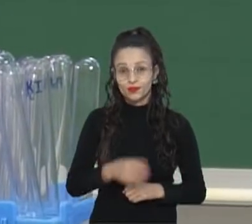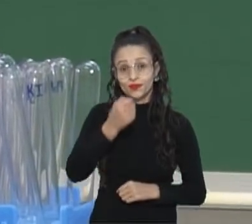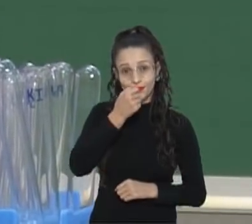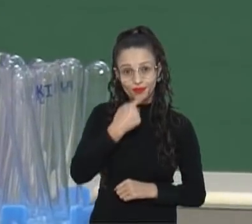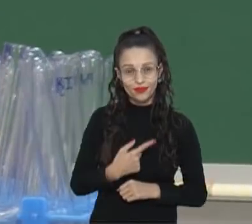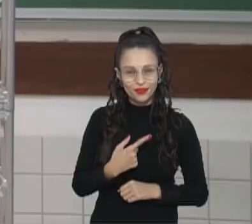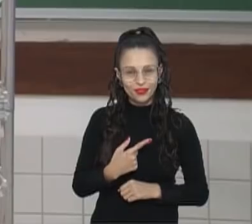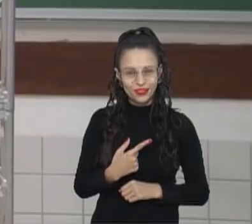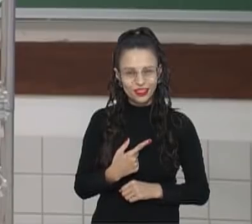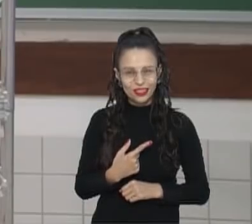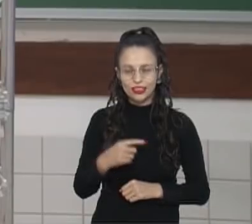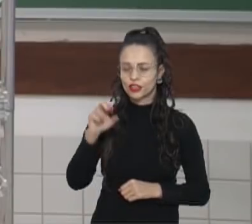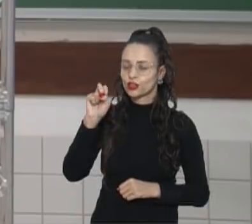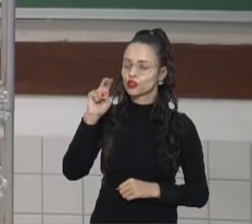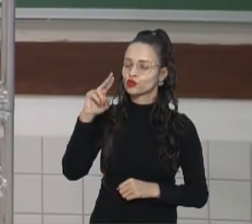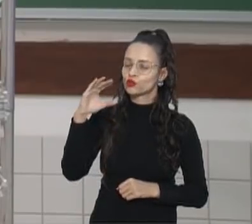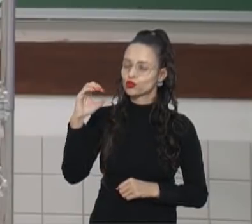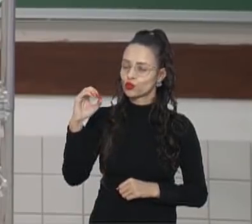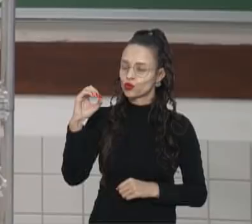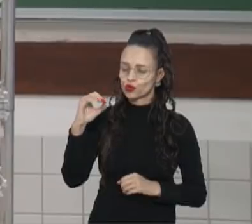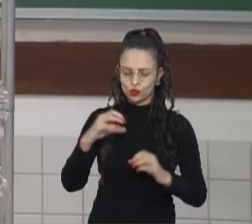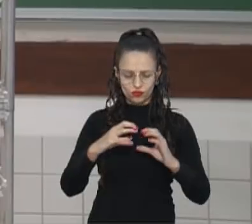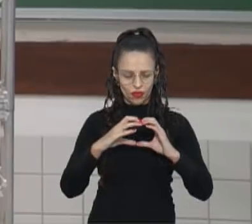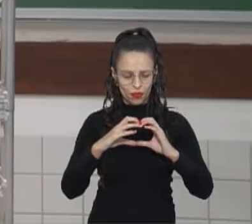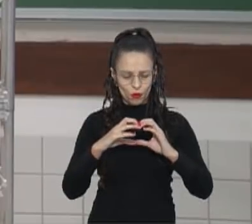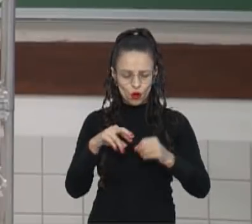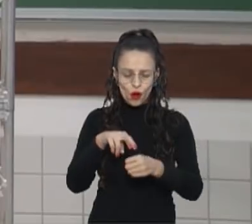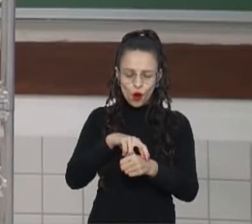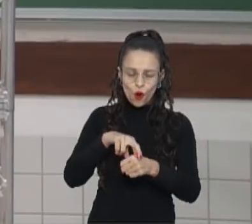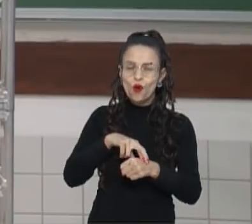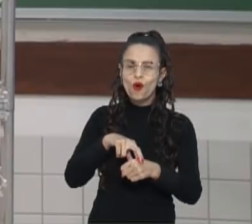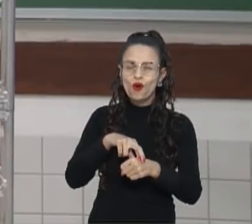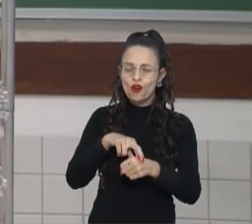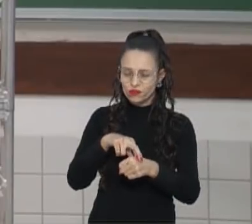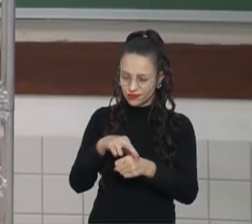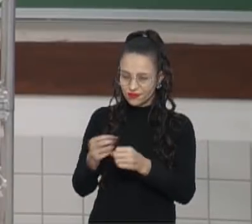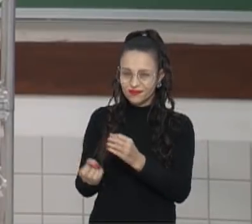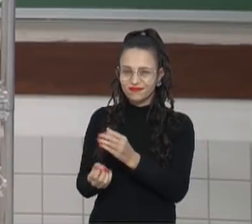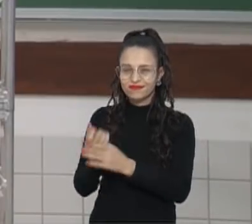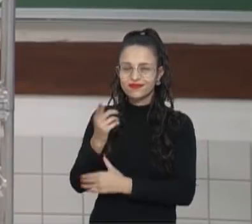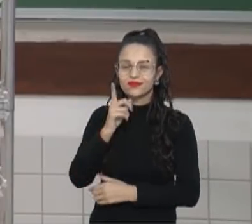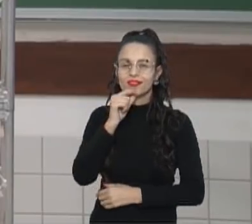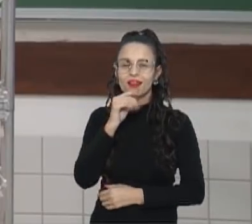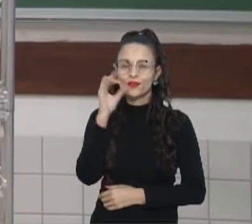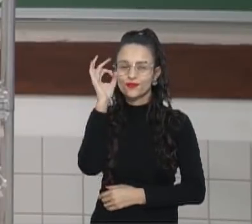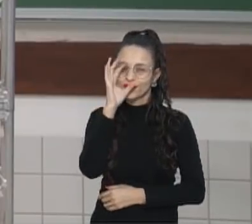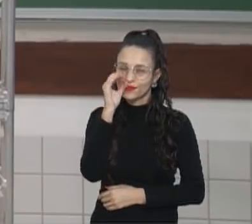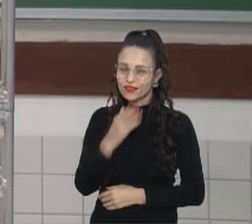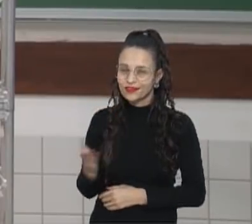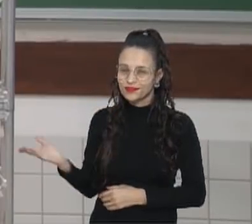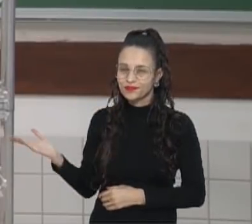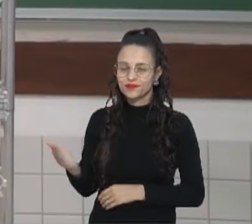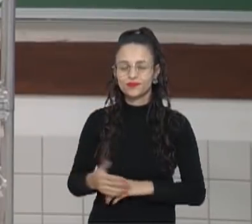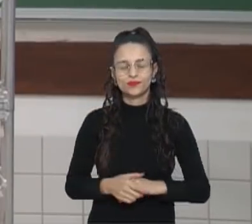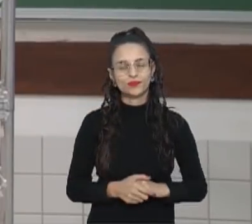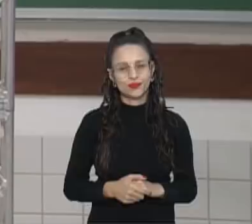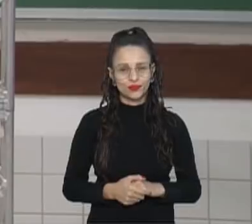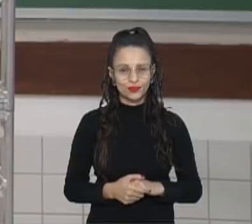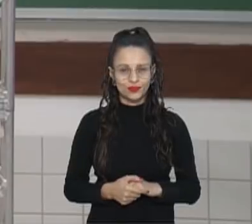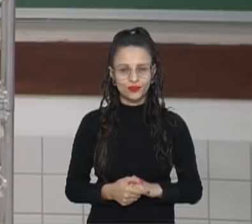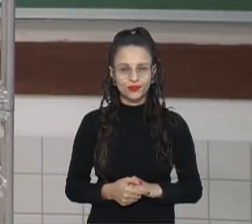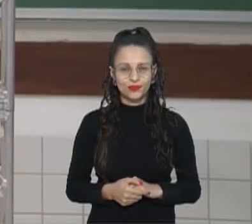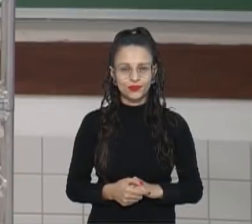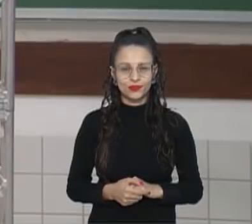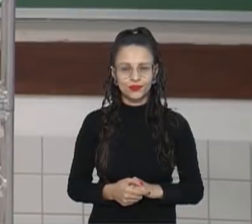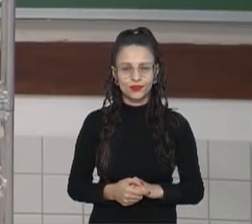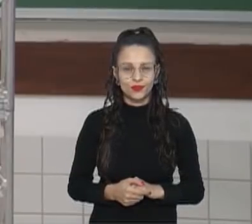Engraçado, né? Fala suco de repolho roxo e sai uma água verde. Vamos ver o resultado do papel indicador. Deixa eu encontrar aqui na